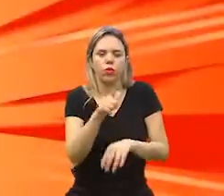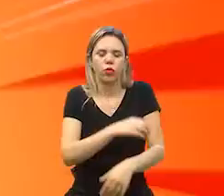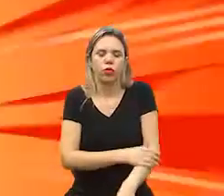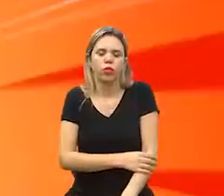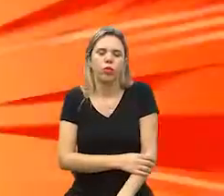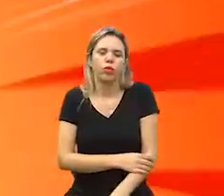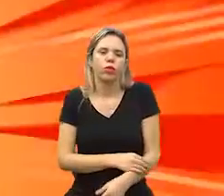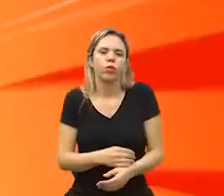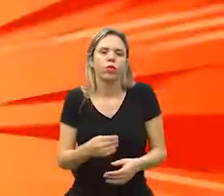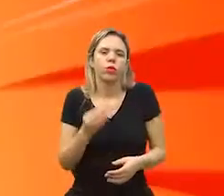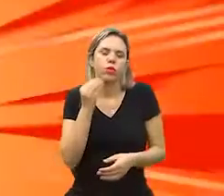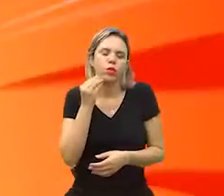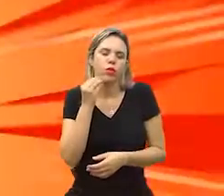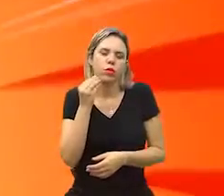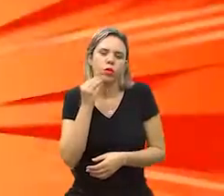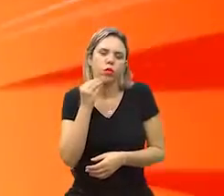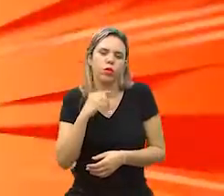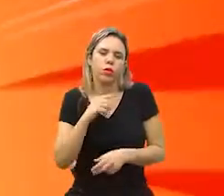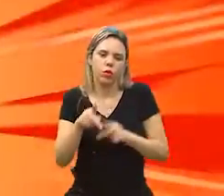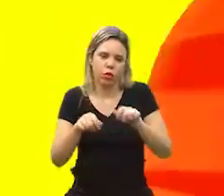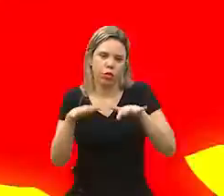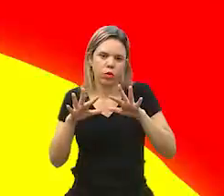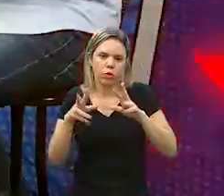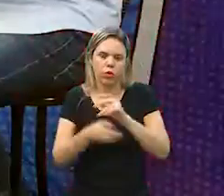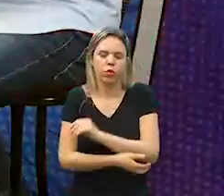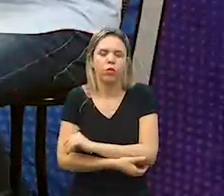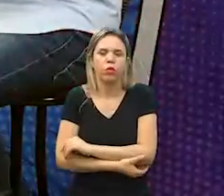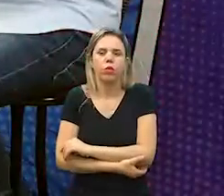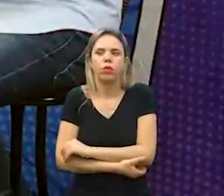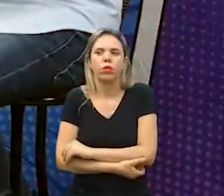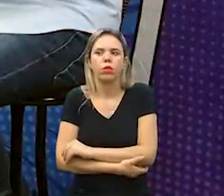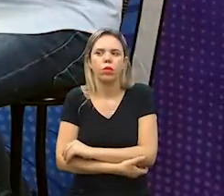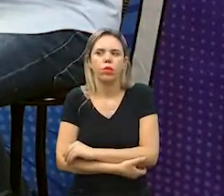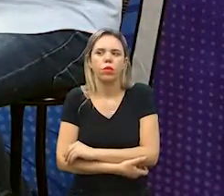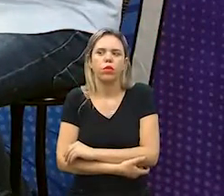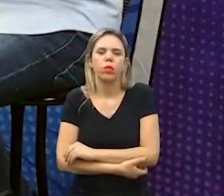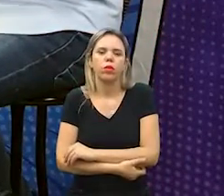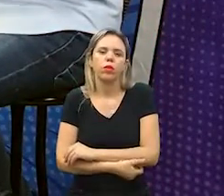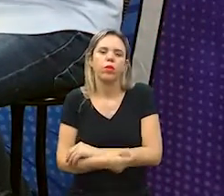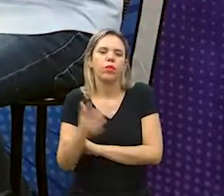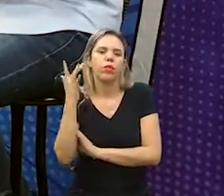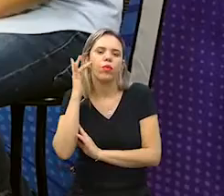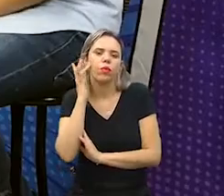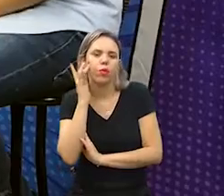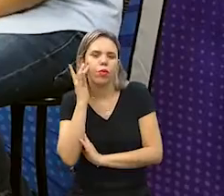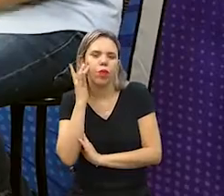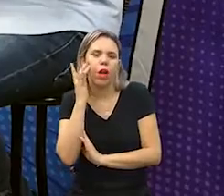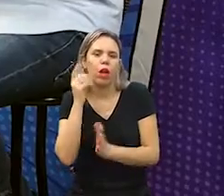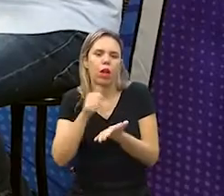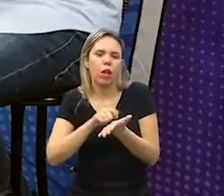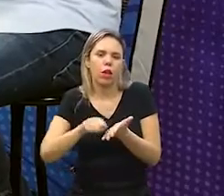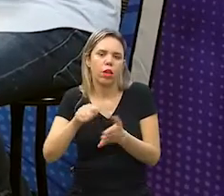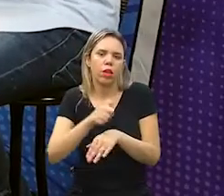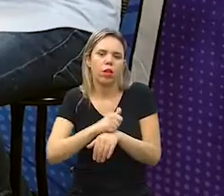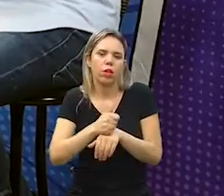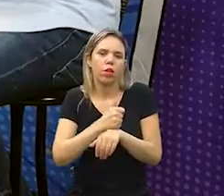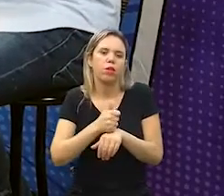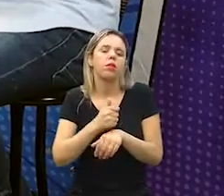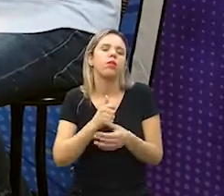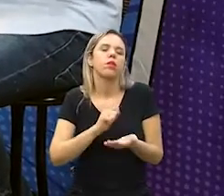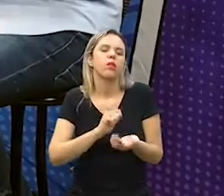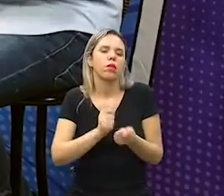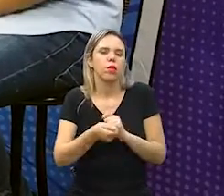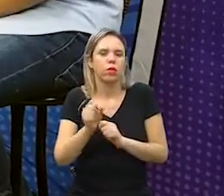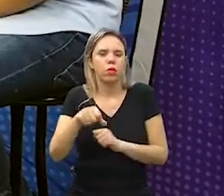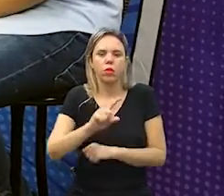atrás naquele nicho? Porque tem público para todos os nichos, né? Então, você acha que o escritor ele tem que ser adaptável